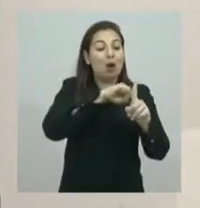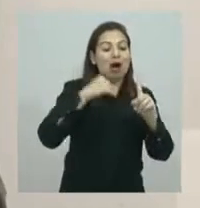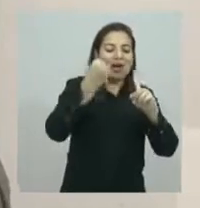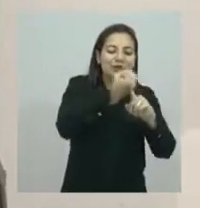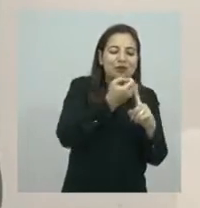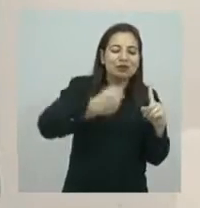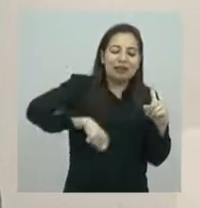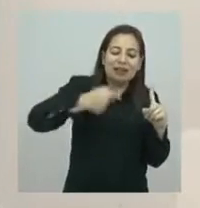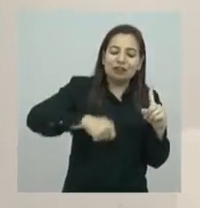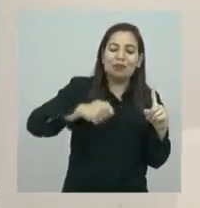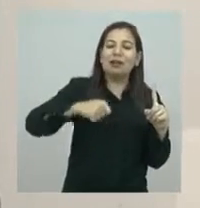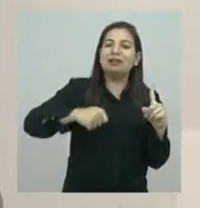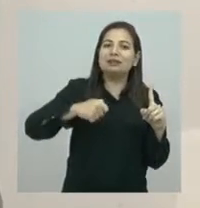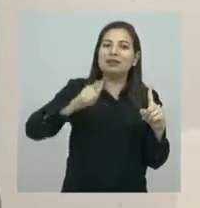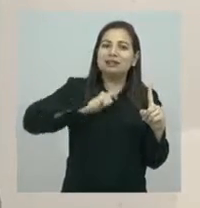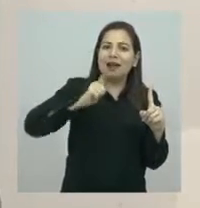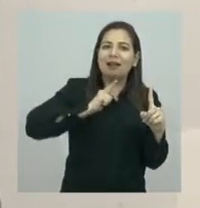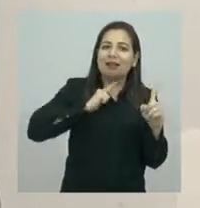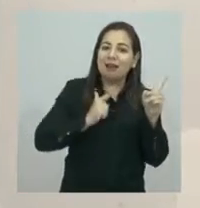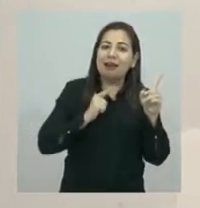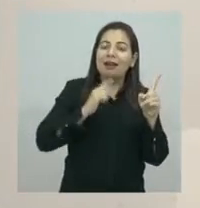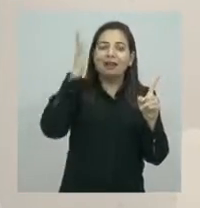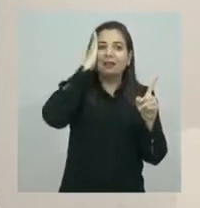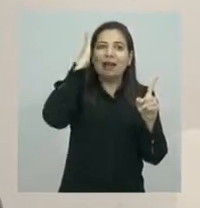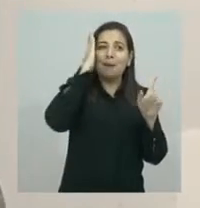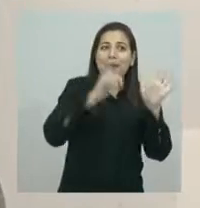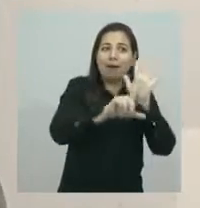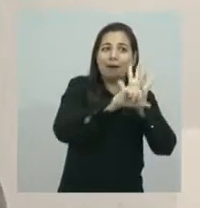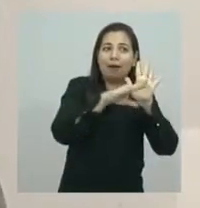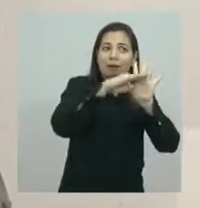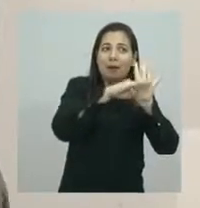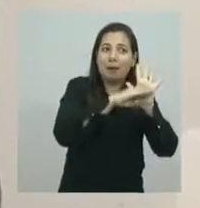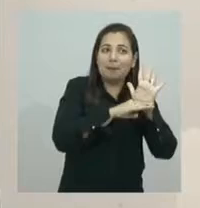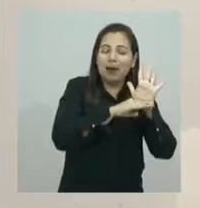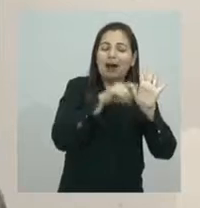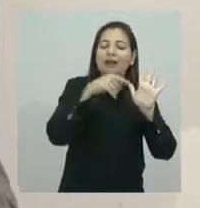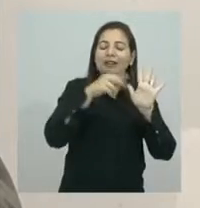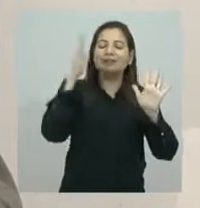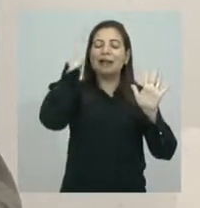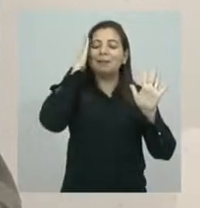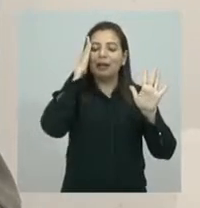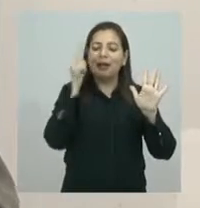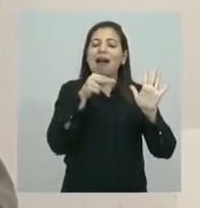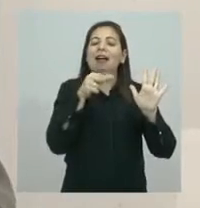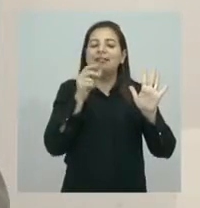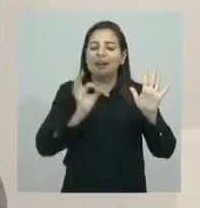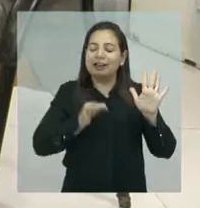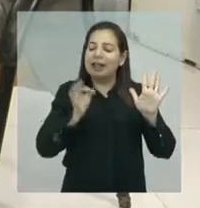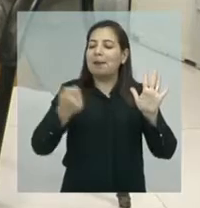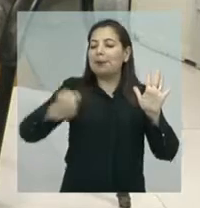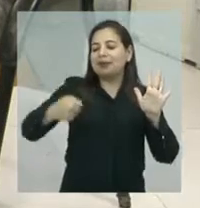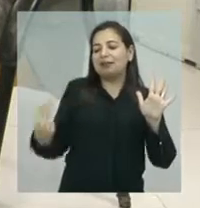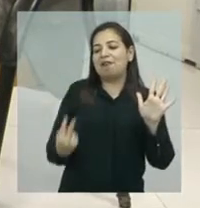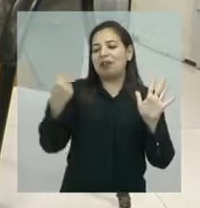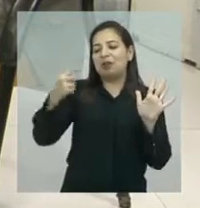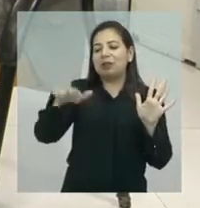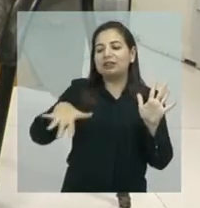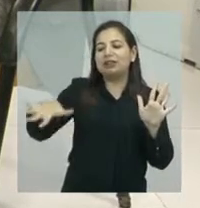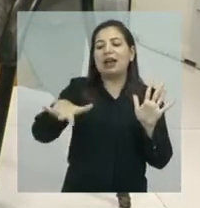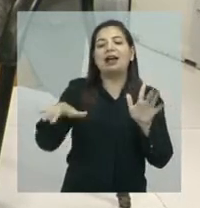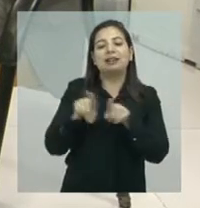de essas medidas afirmativas para que o povo possa se valorizar, ter a valorização que merece. Muito bem, eu